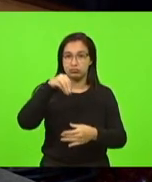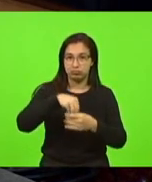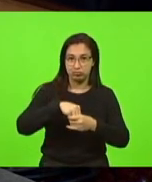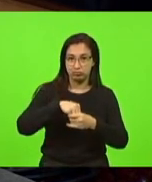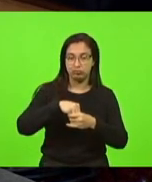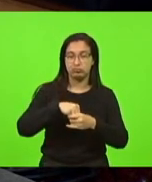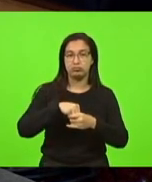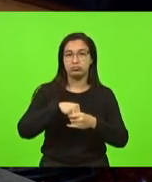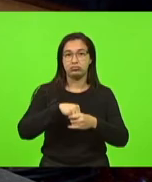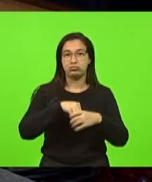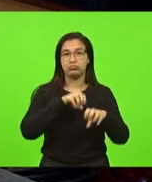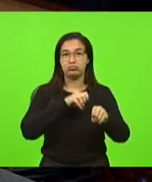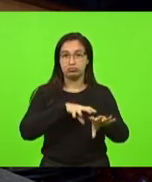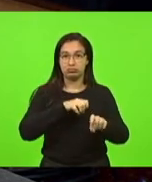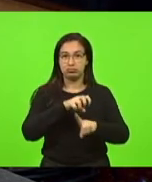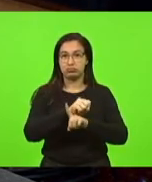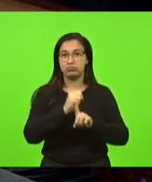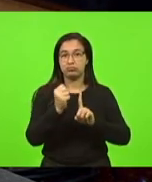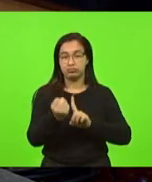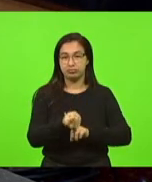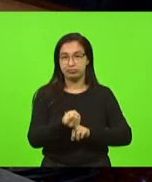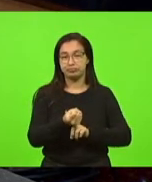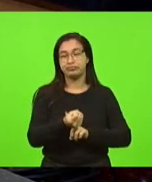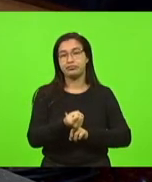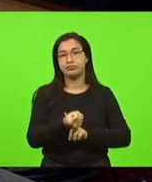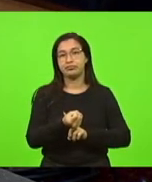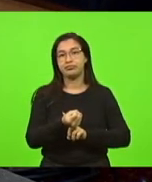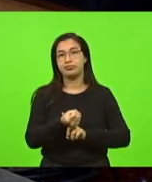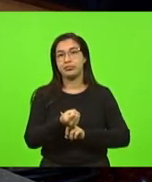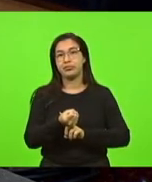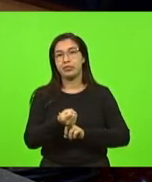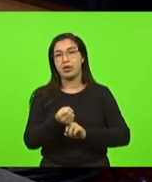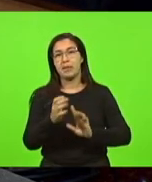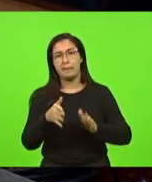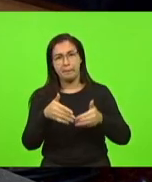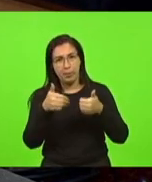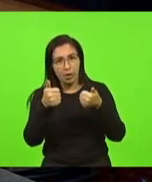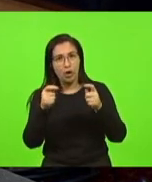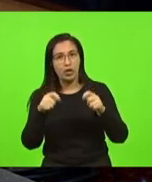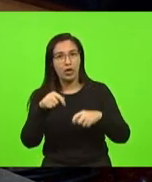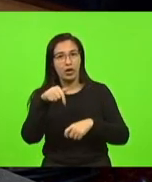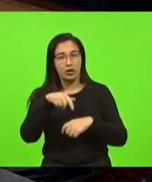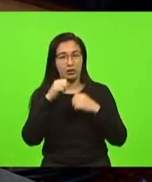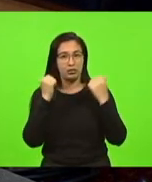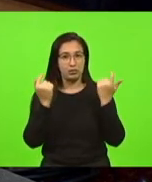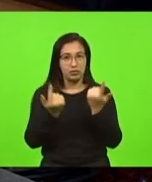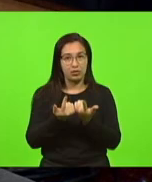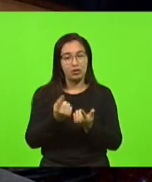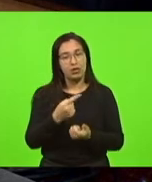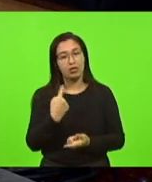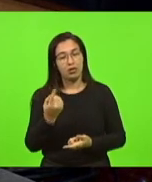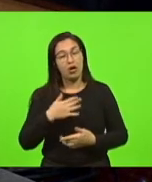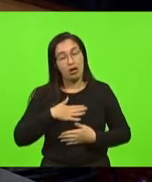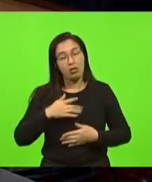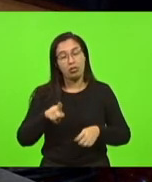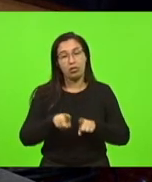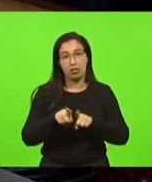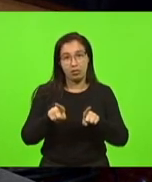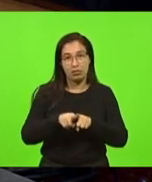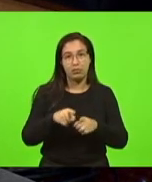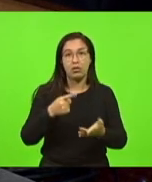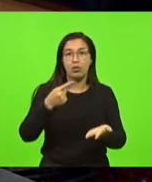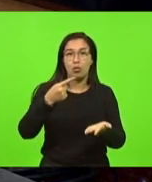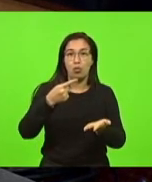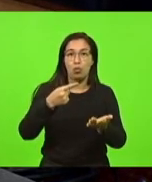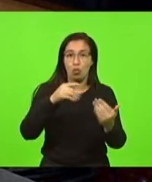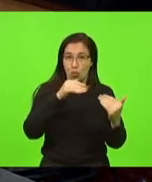socioeducativo, foi aperfeiçoado nessa casa e nós, como líder do governo, também concordamos aqui com a fala